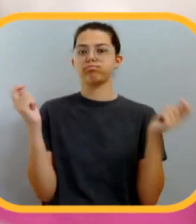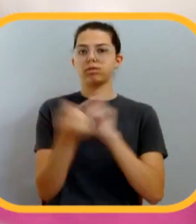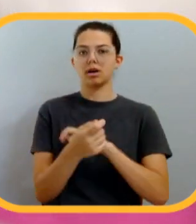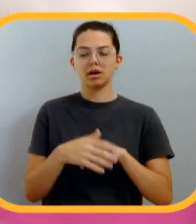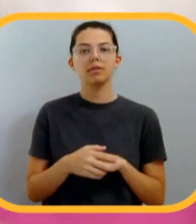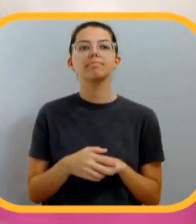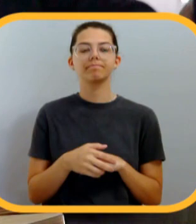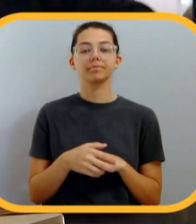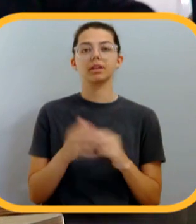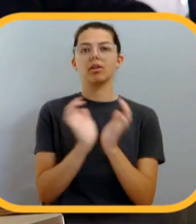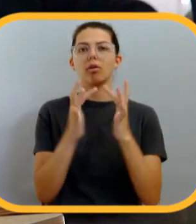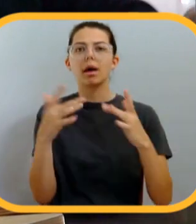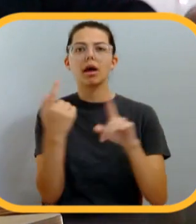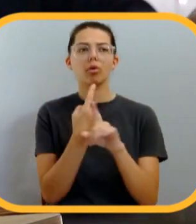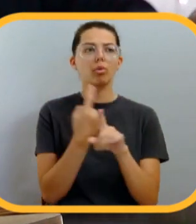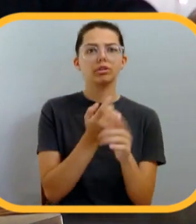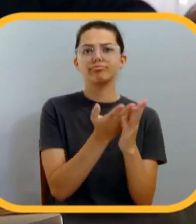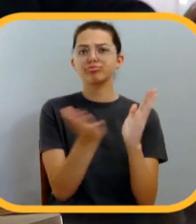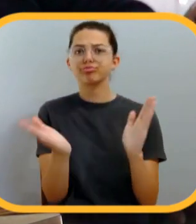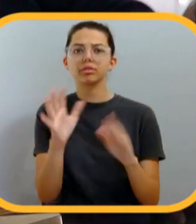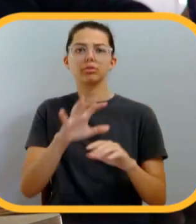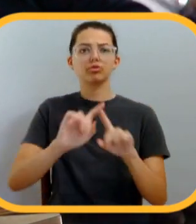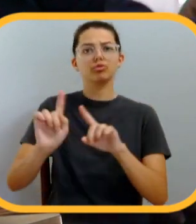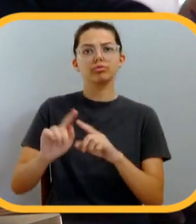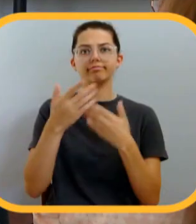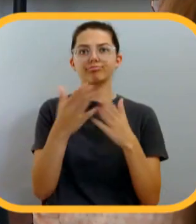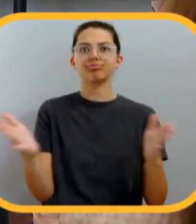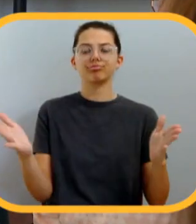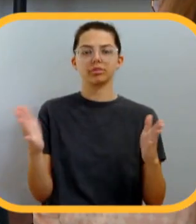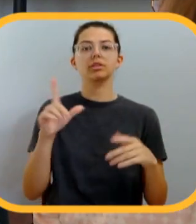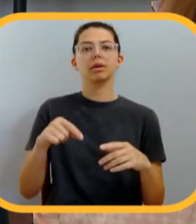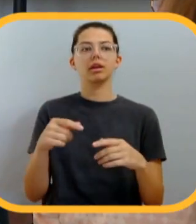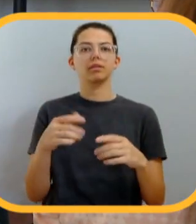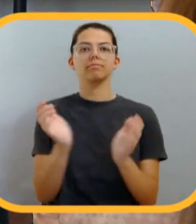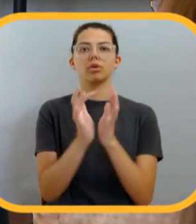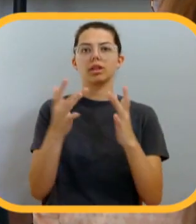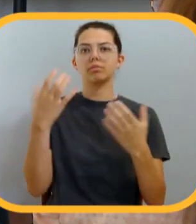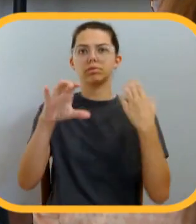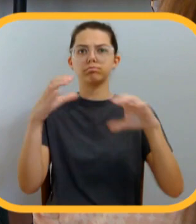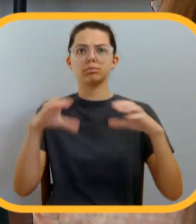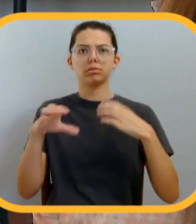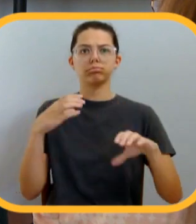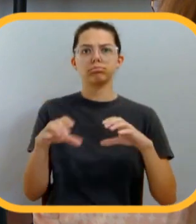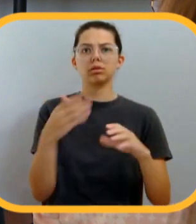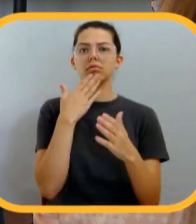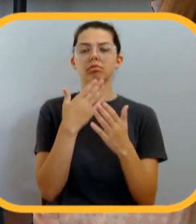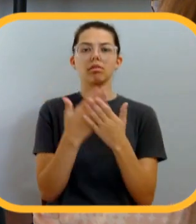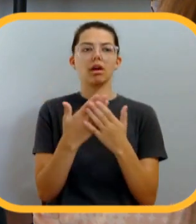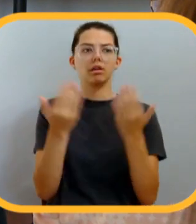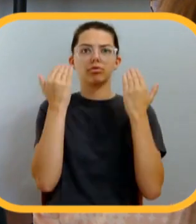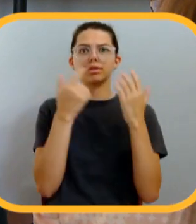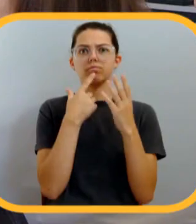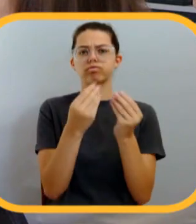revolucionar o setor. O acesso às redes de banda larga está a democratizar-se e a participação na criação de conteúdos em linha cria volumes